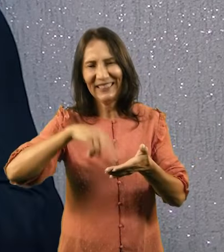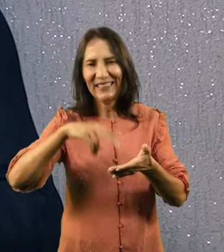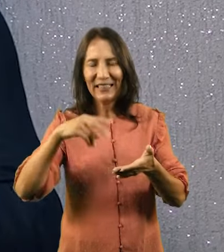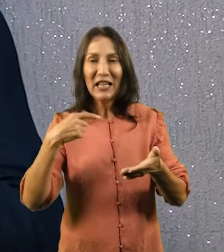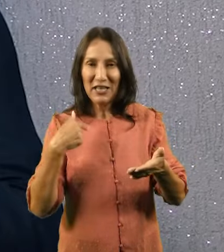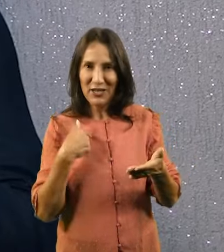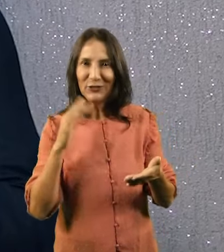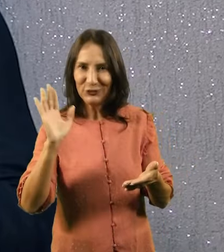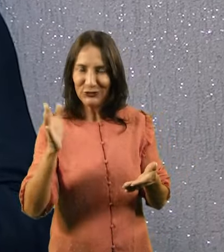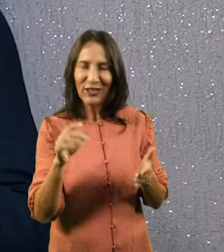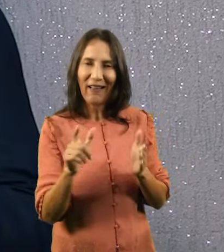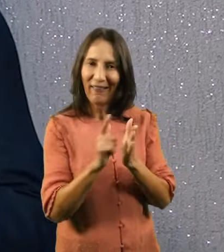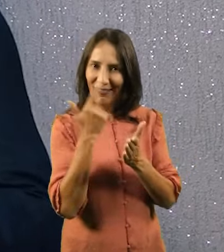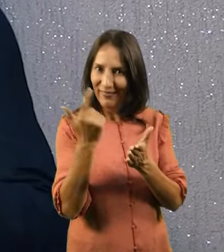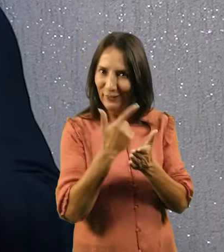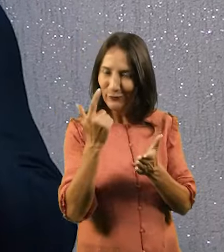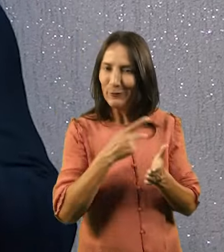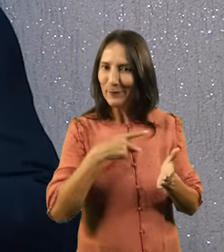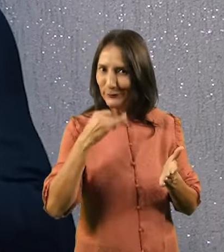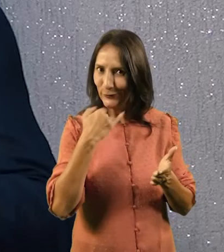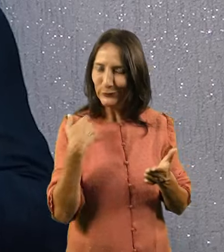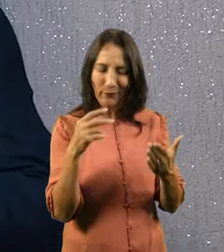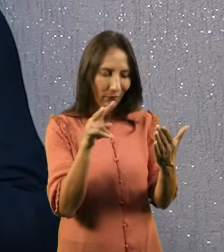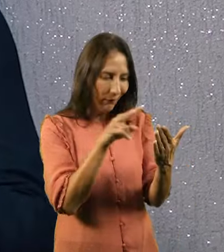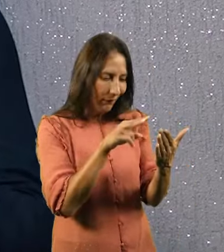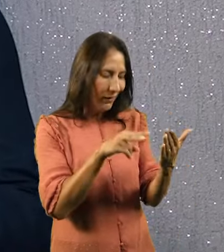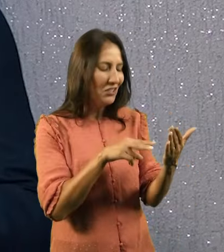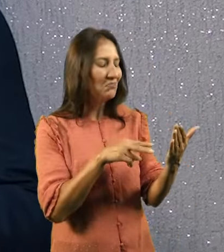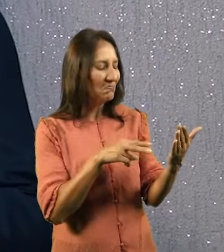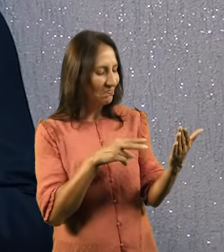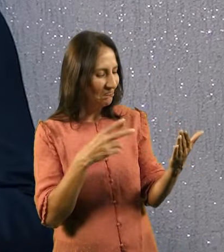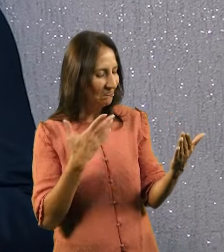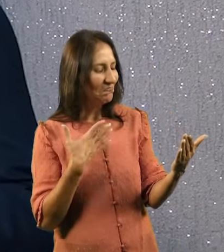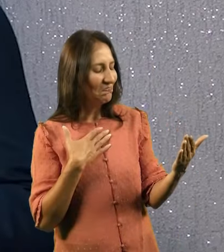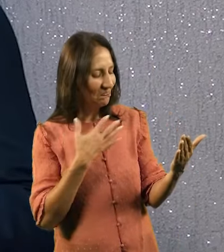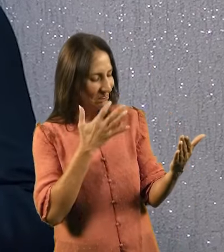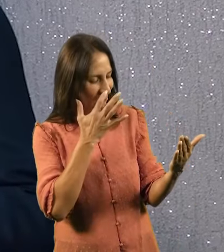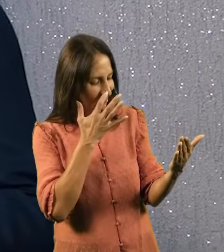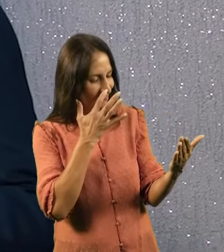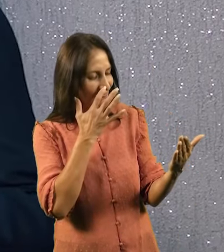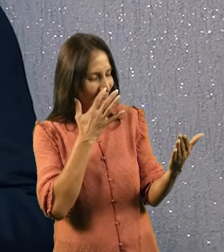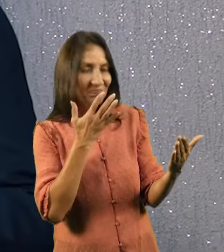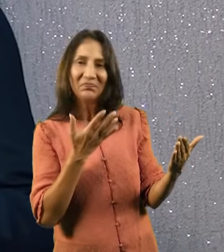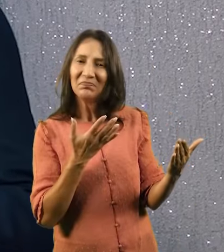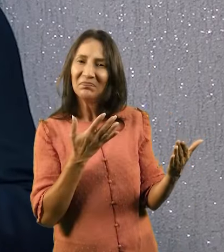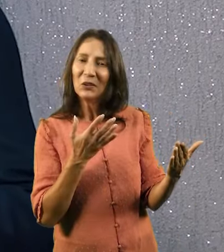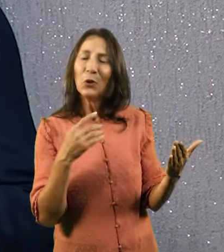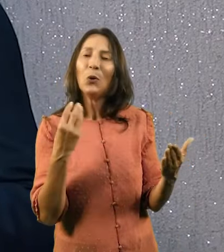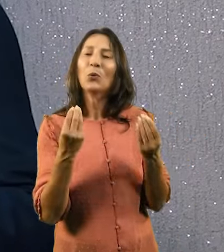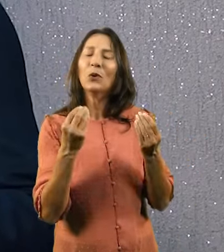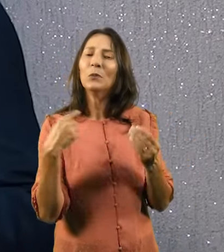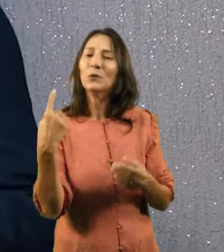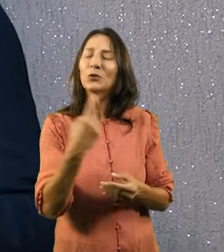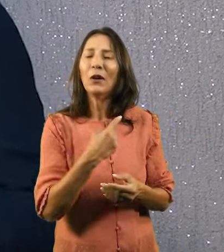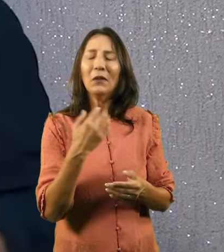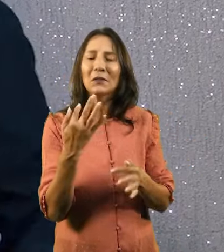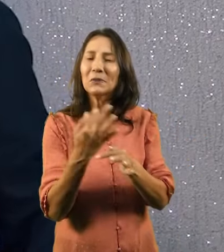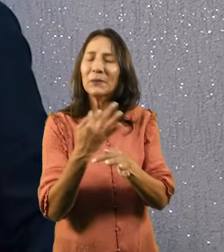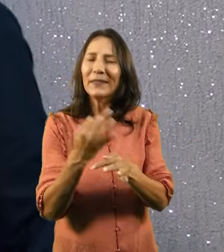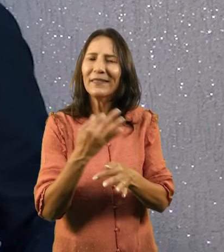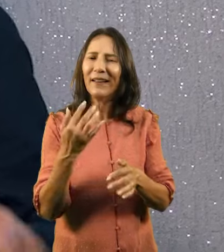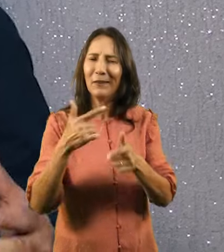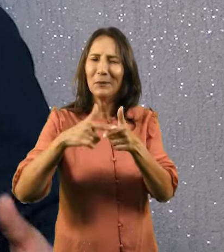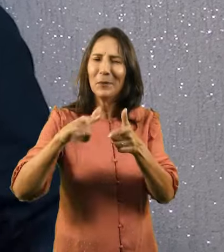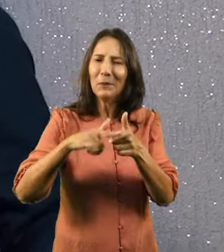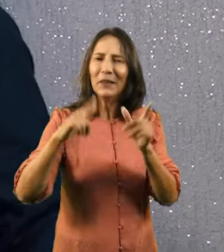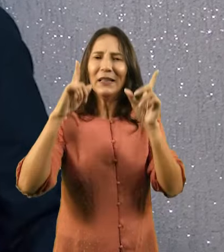eu fiquei surpreso com as coisas que ele colocou ali. Como nós podemos suportar, como nós podemos pular as